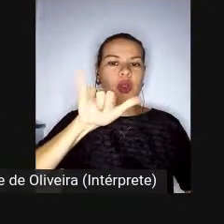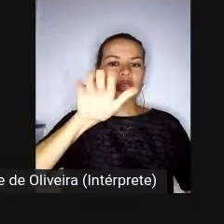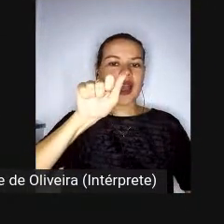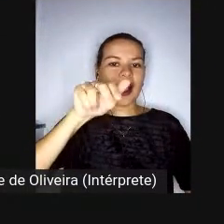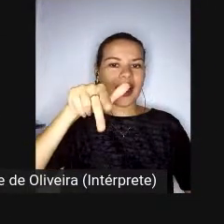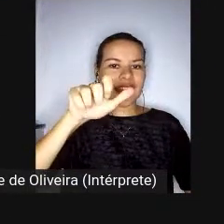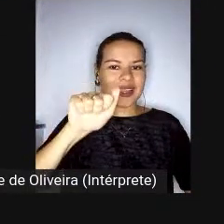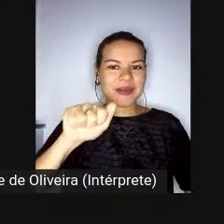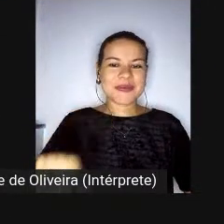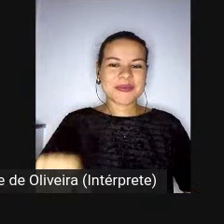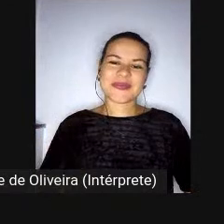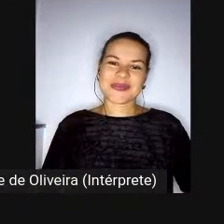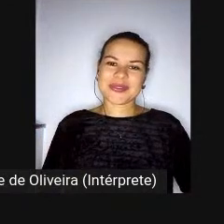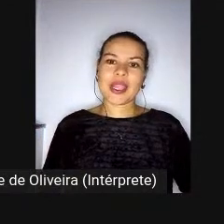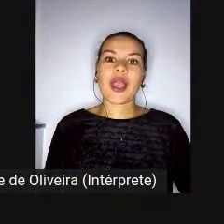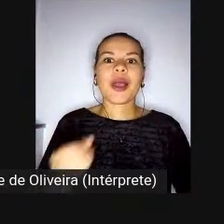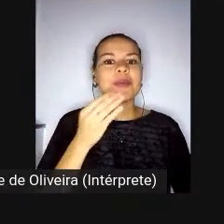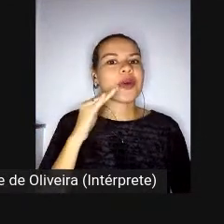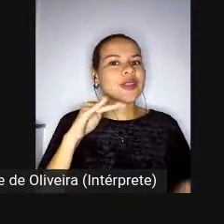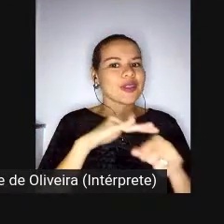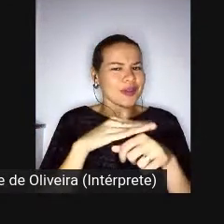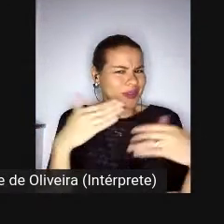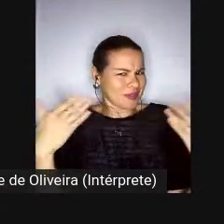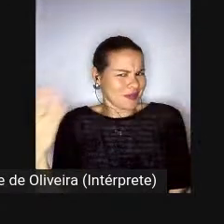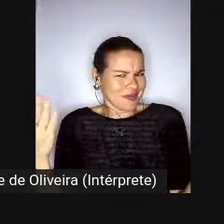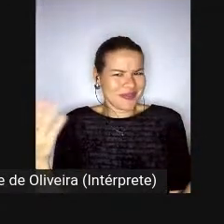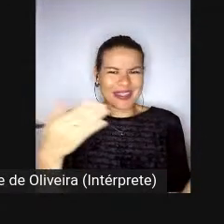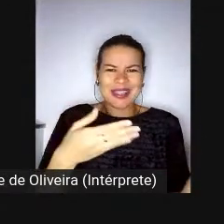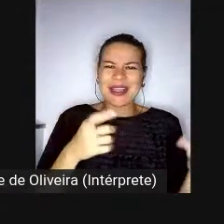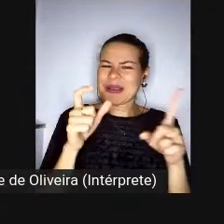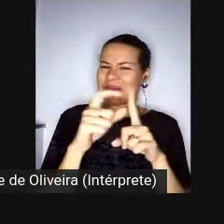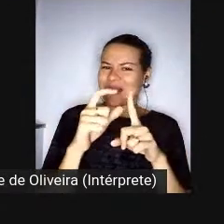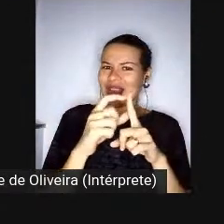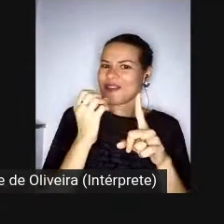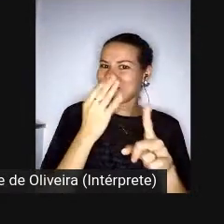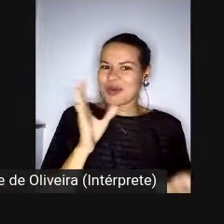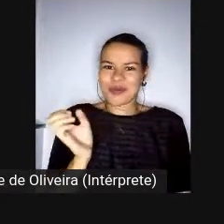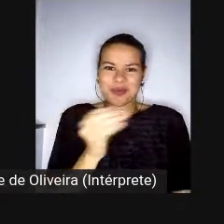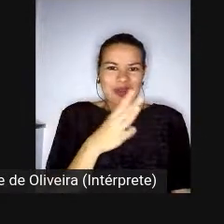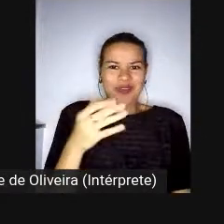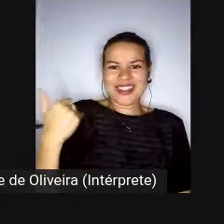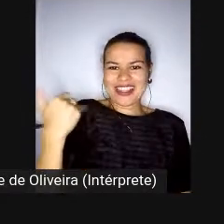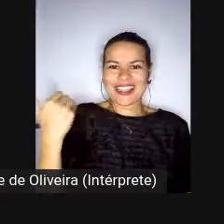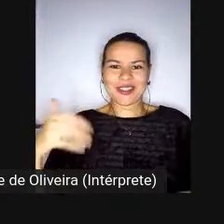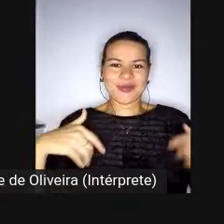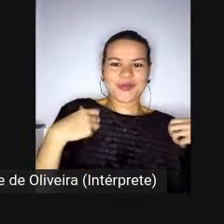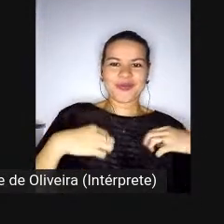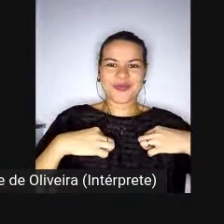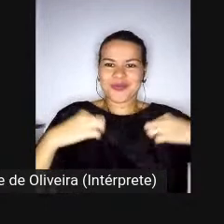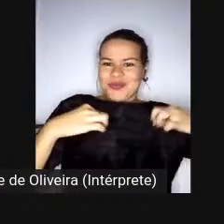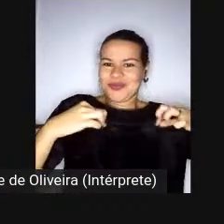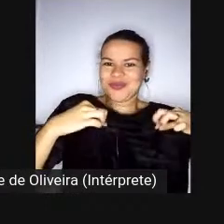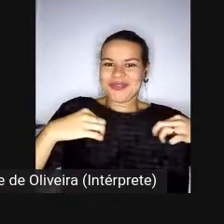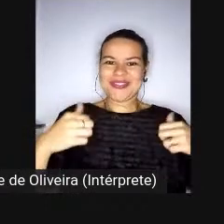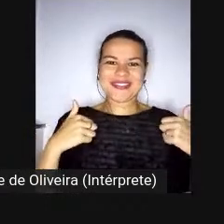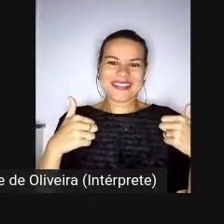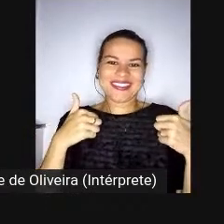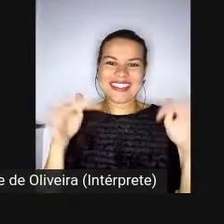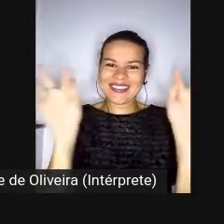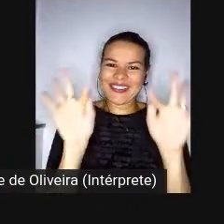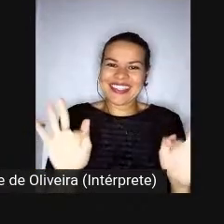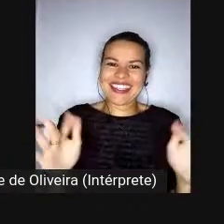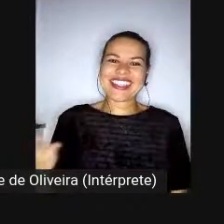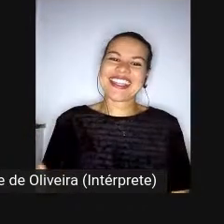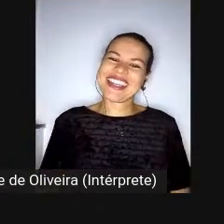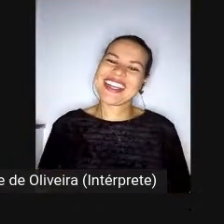Sérgio primeiro que falava senão religiosas tão bonita gostei do nova de idade também já foi aqui o que a gente já ficou feliz então boa noite tá